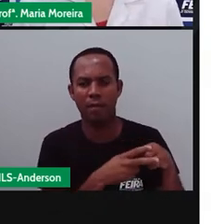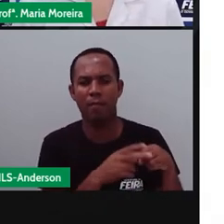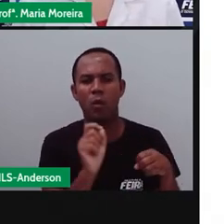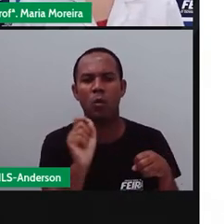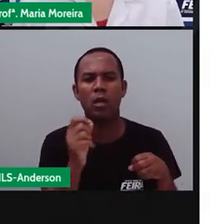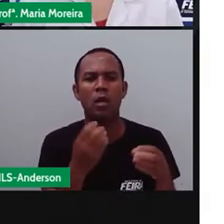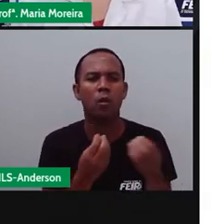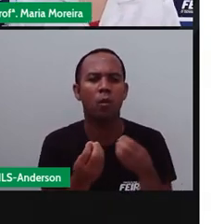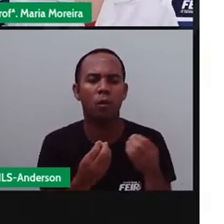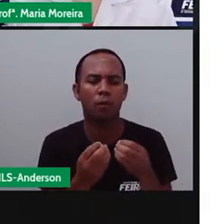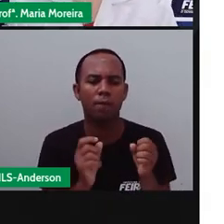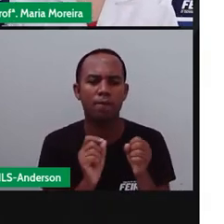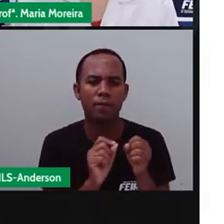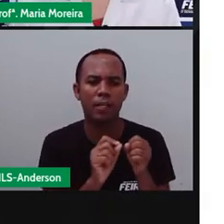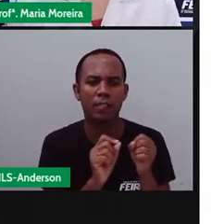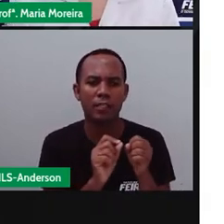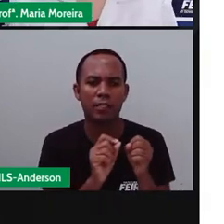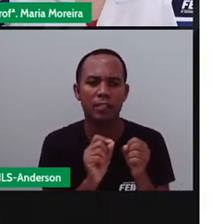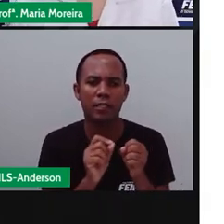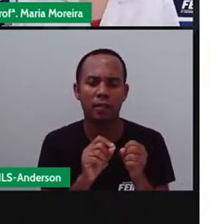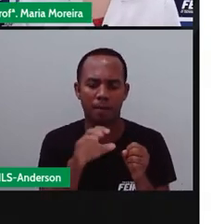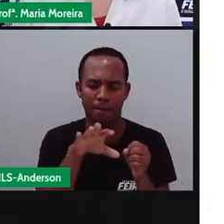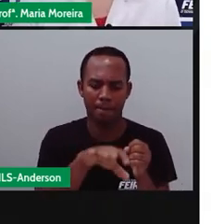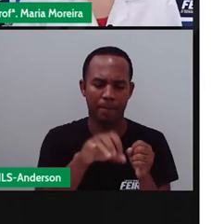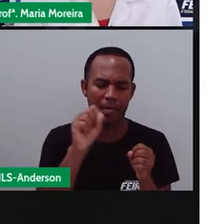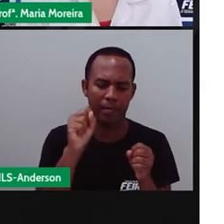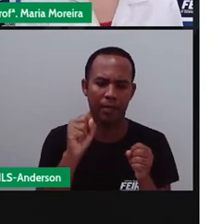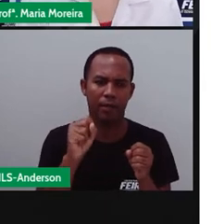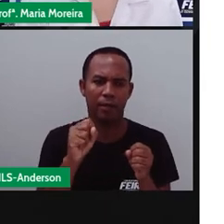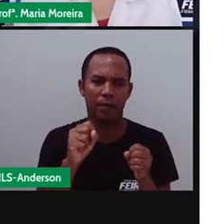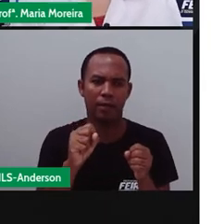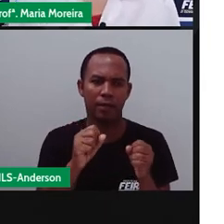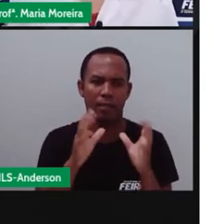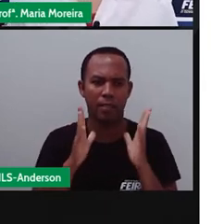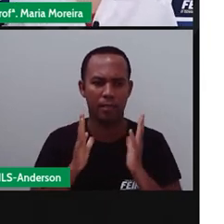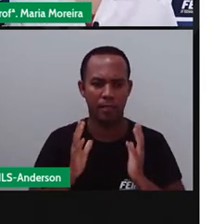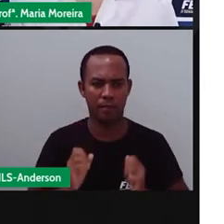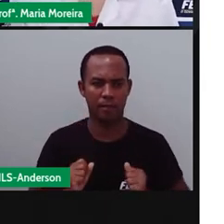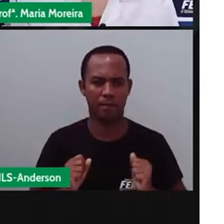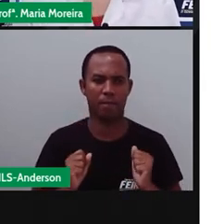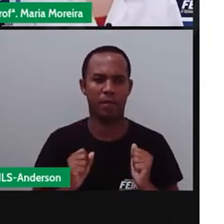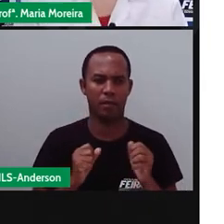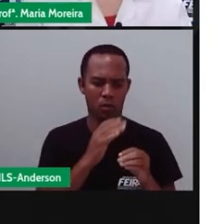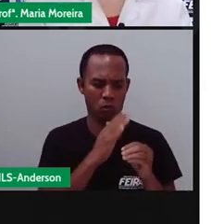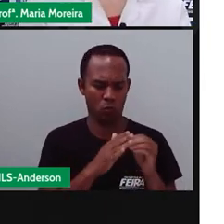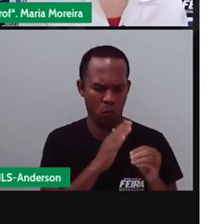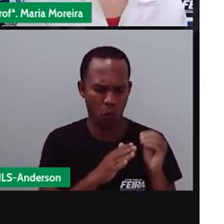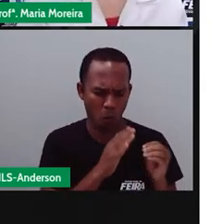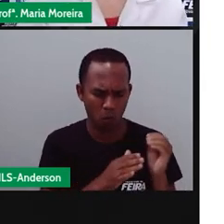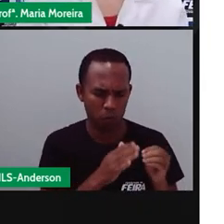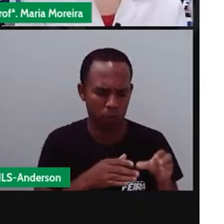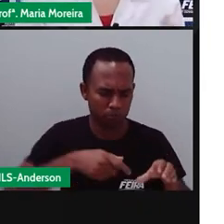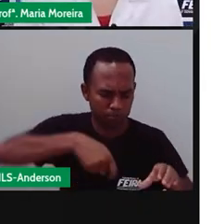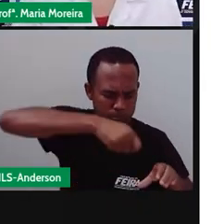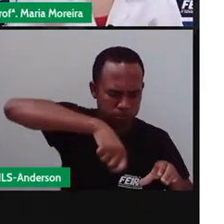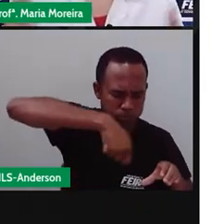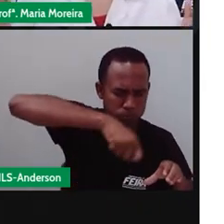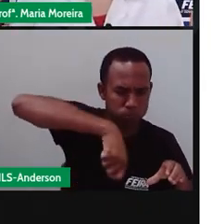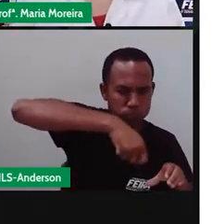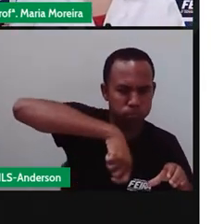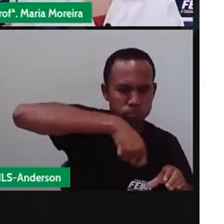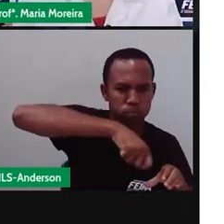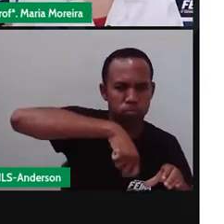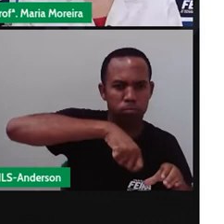isso? Faça, pegue, limpe, corte, bata. São